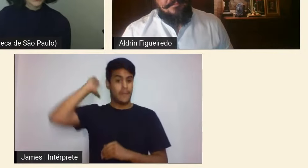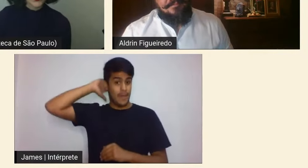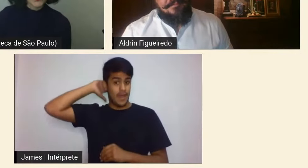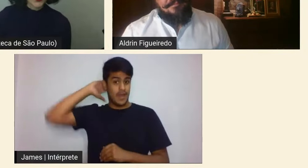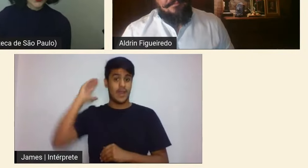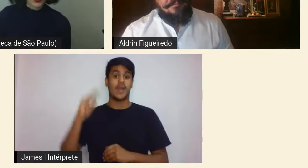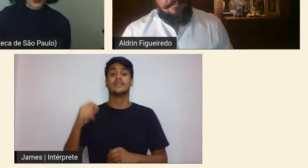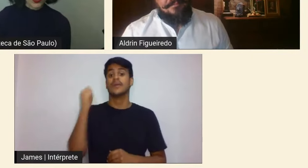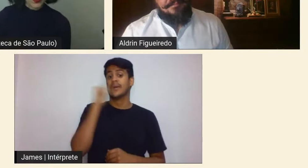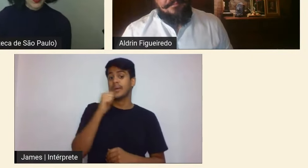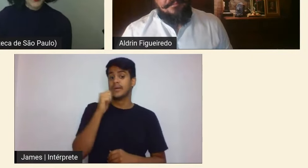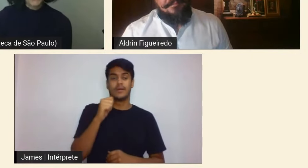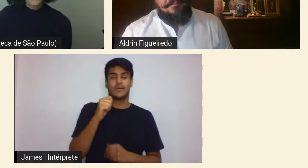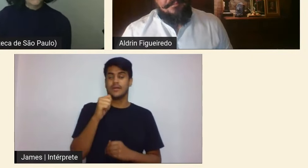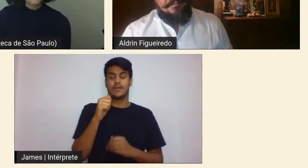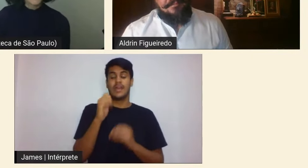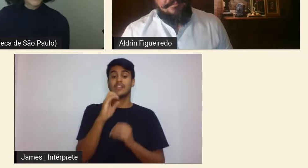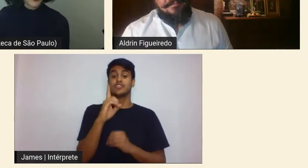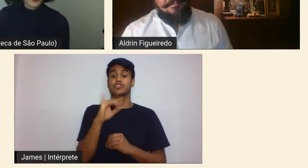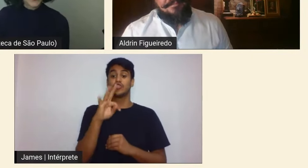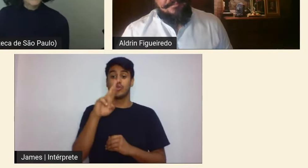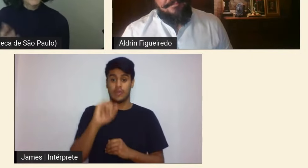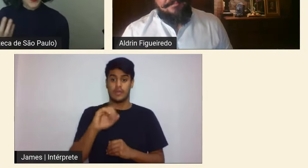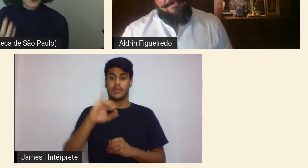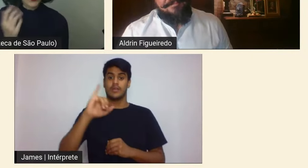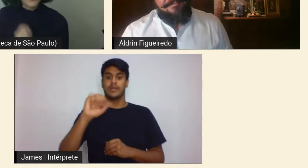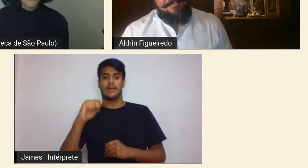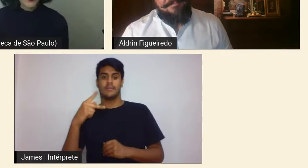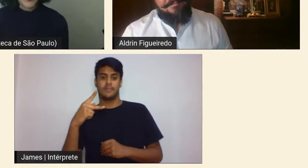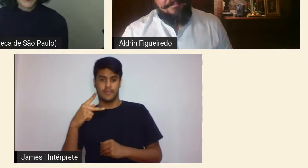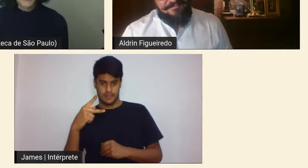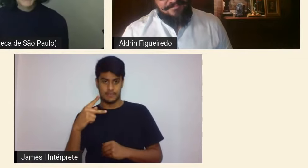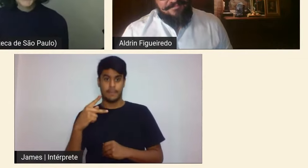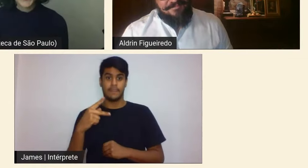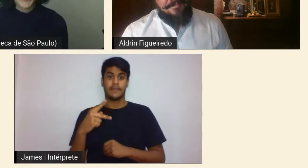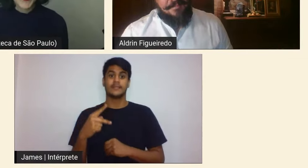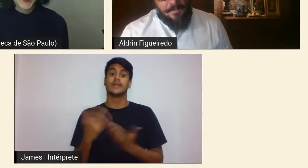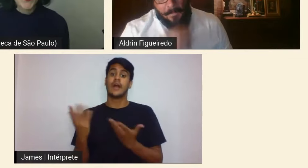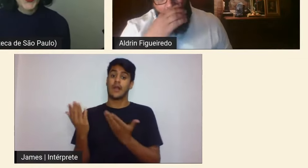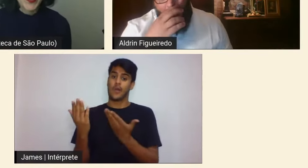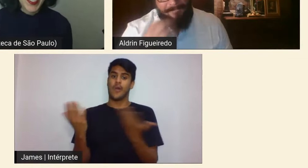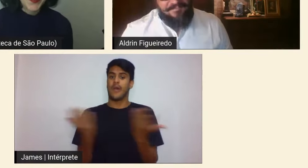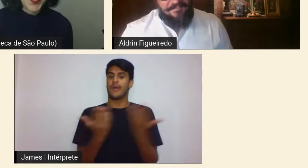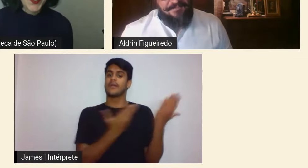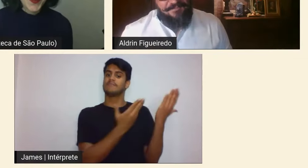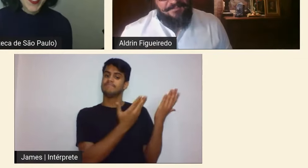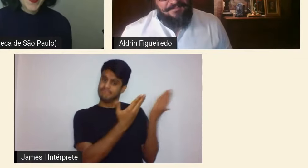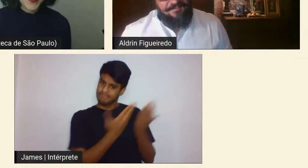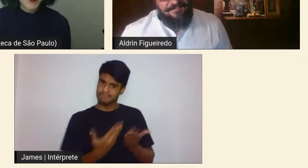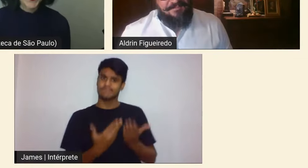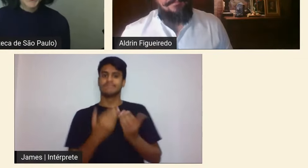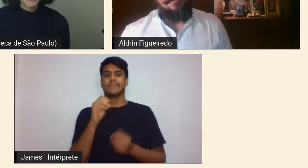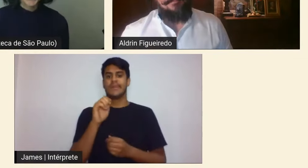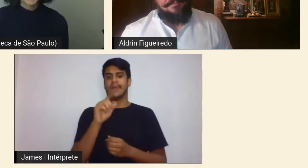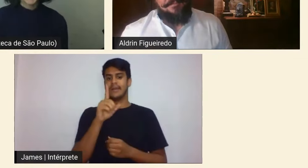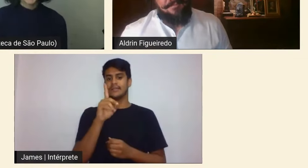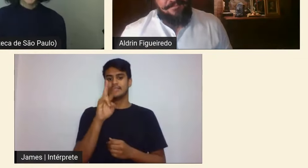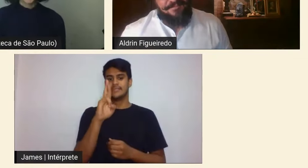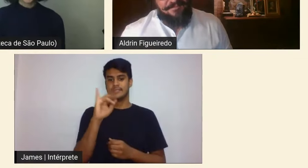IAP em 2012. Com vocês, Aldrin Figueiredo, muito obrigada pela sua